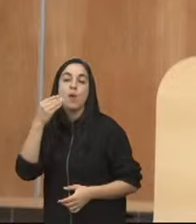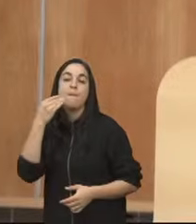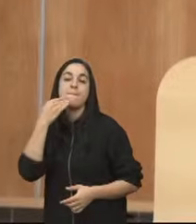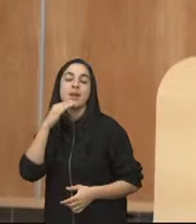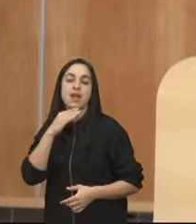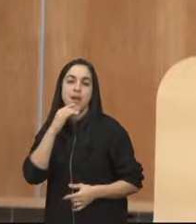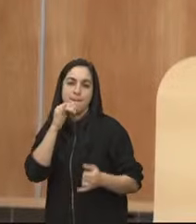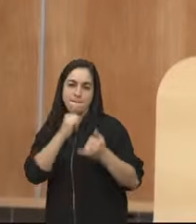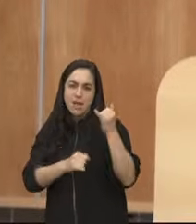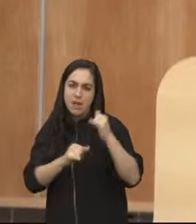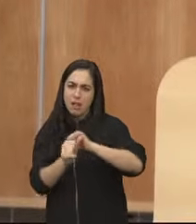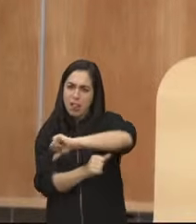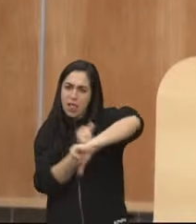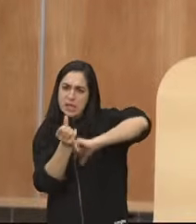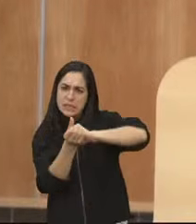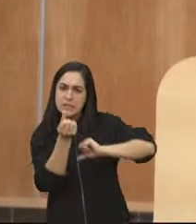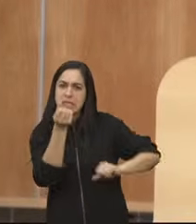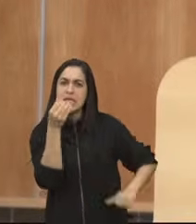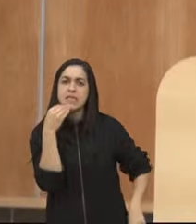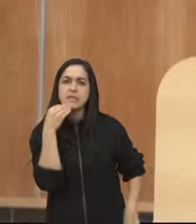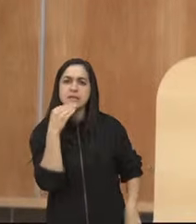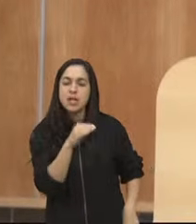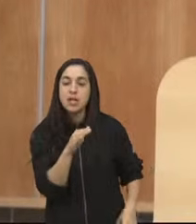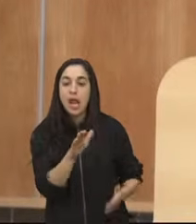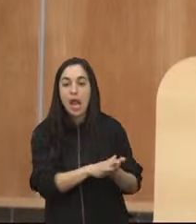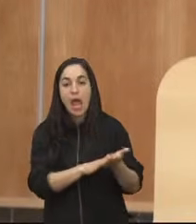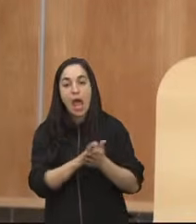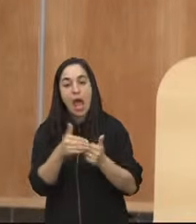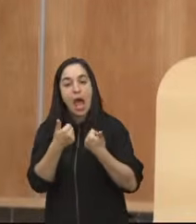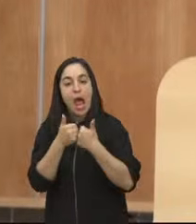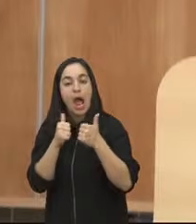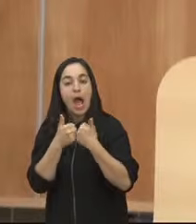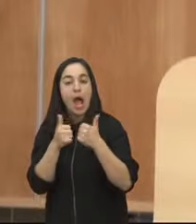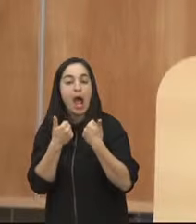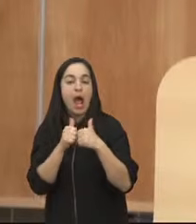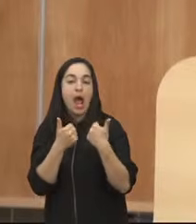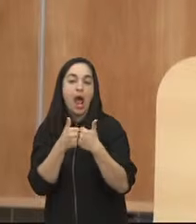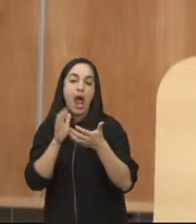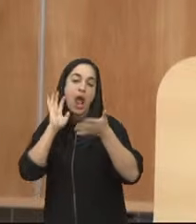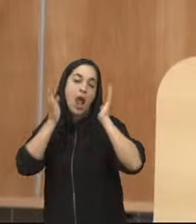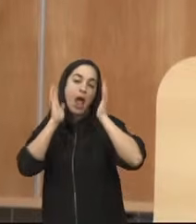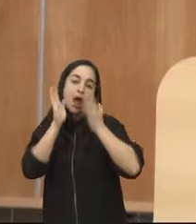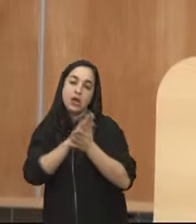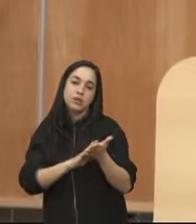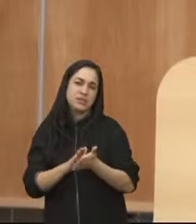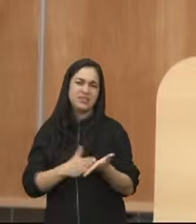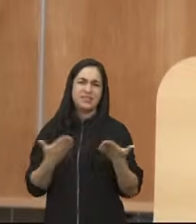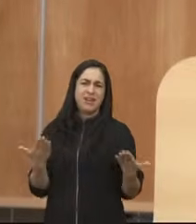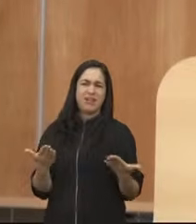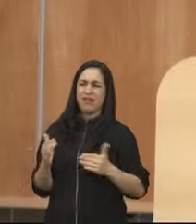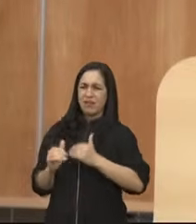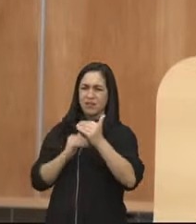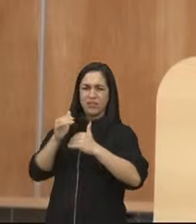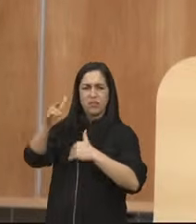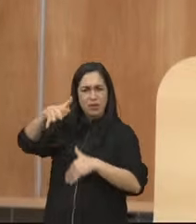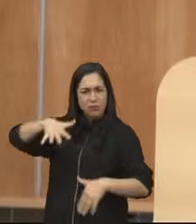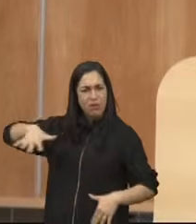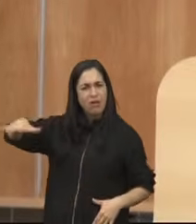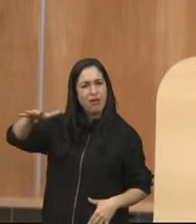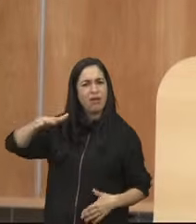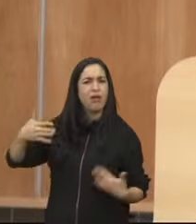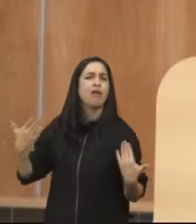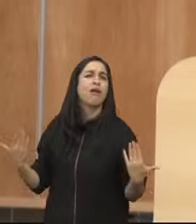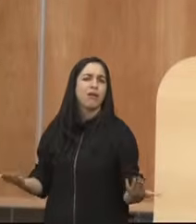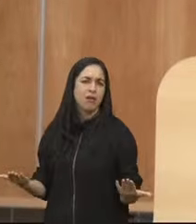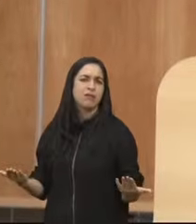6,5 milhões de reais, nem ônibus, nem caminhão pode passar no viaduto. Qual o desenvolvimento que levou para aquela região a